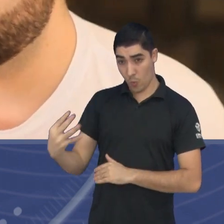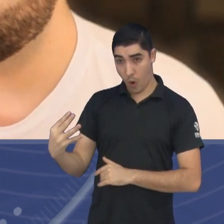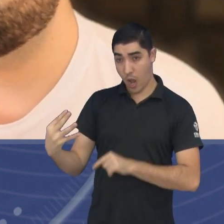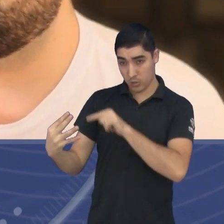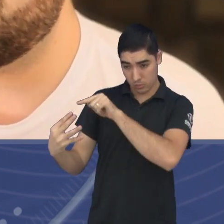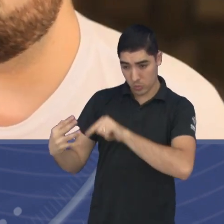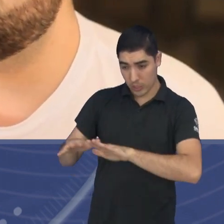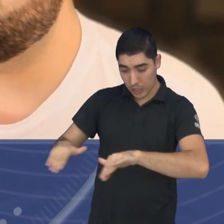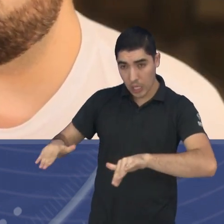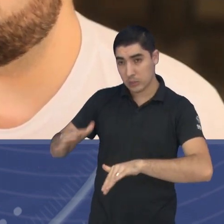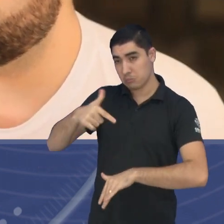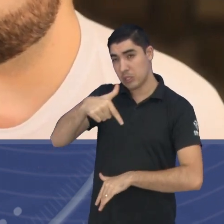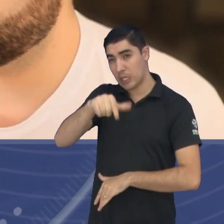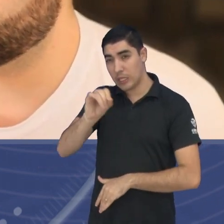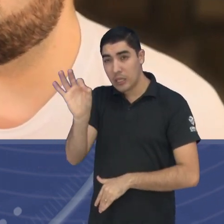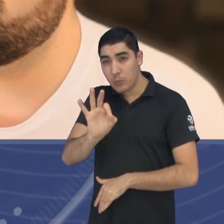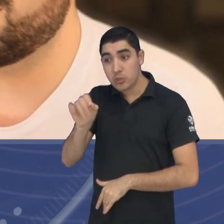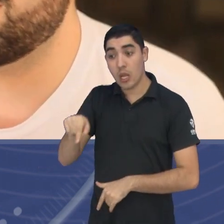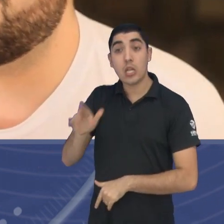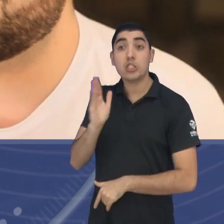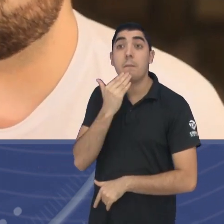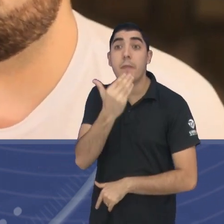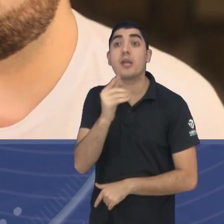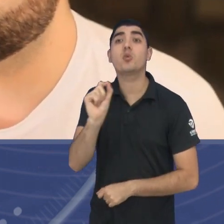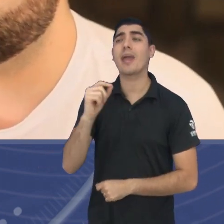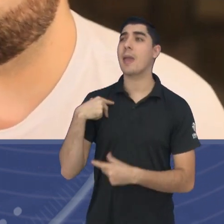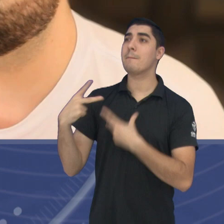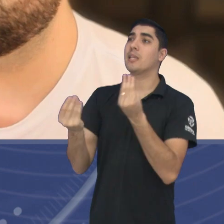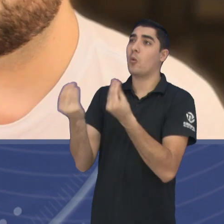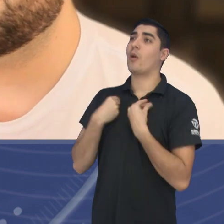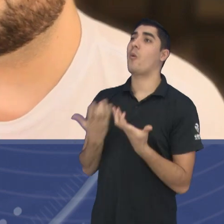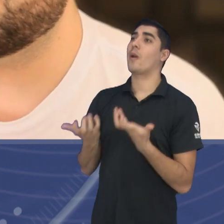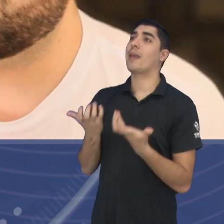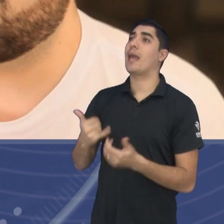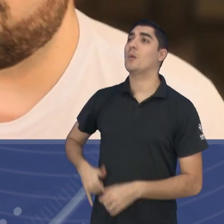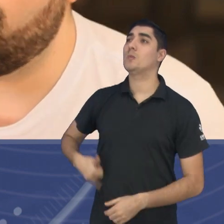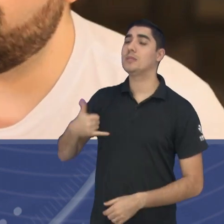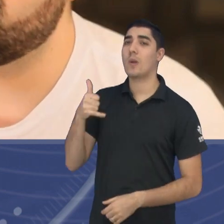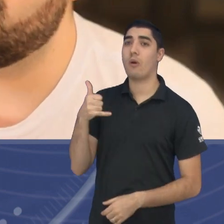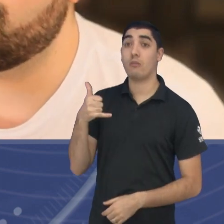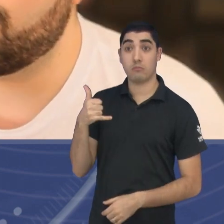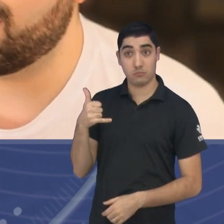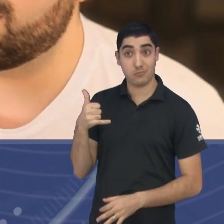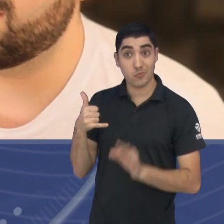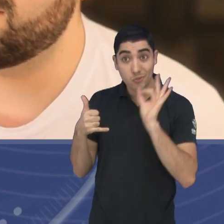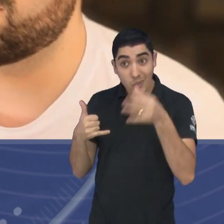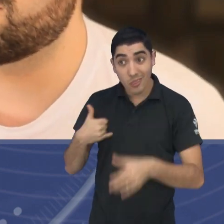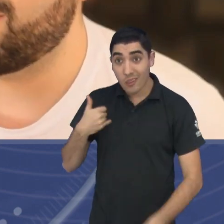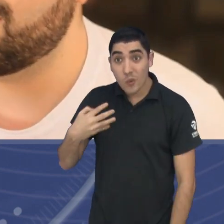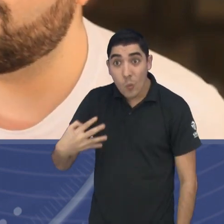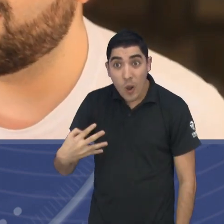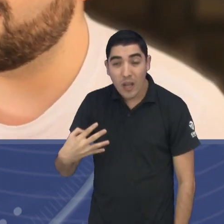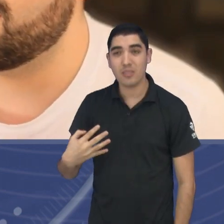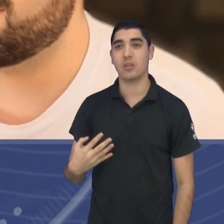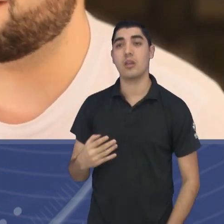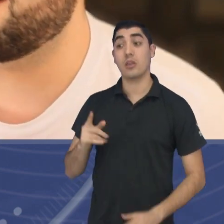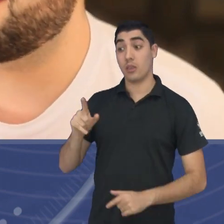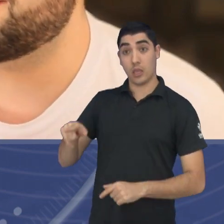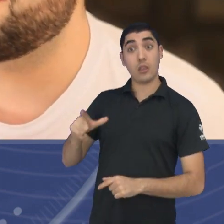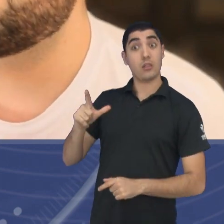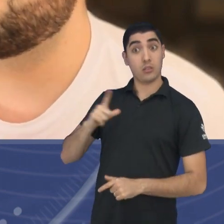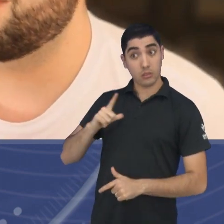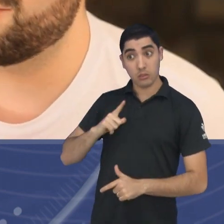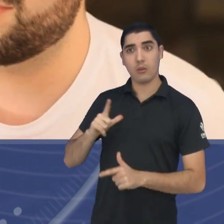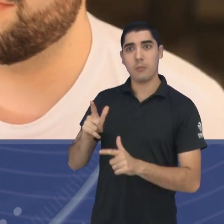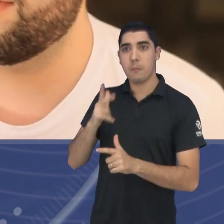já pedem de presente para ganhar um celular, né, para os seus pais. E conforme os anos vão passando, mais coleguinhas da